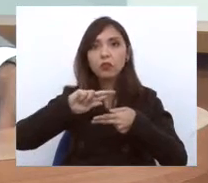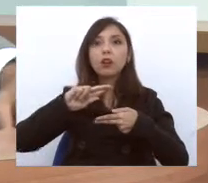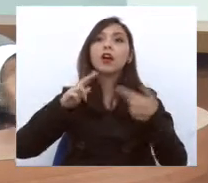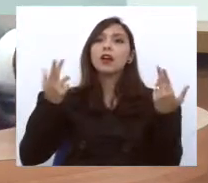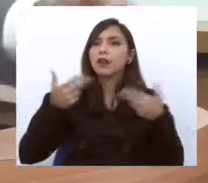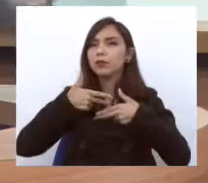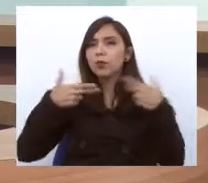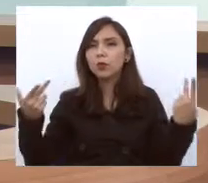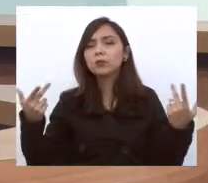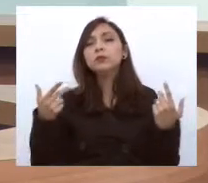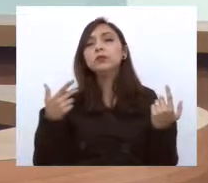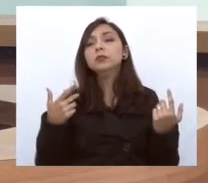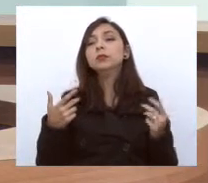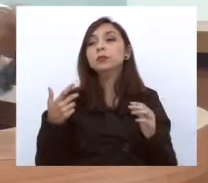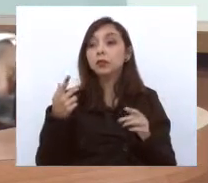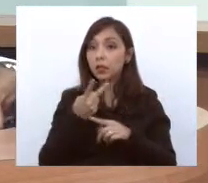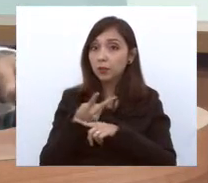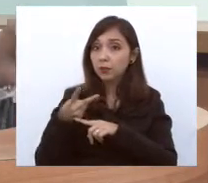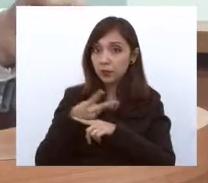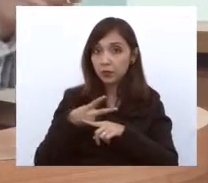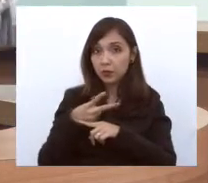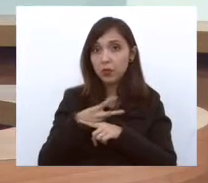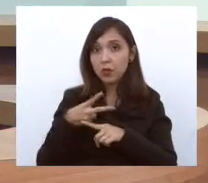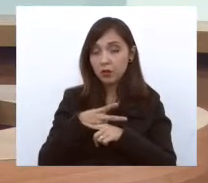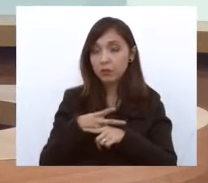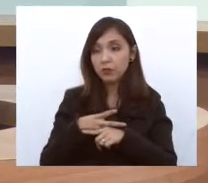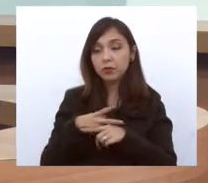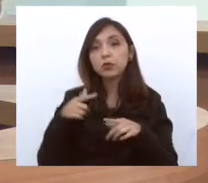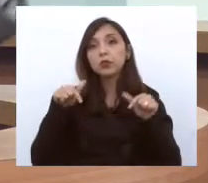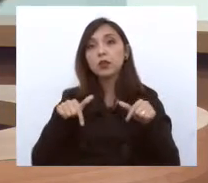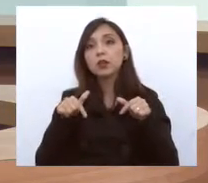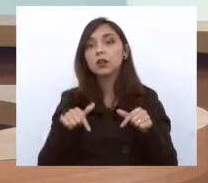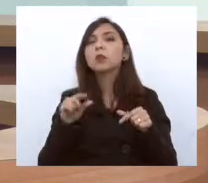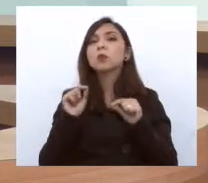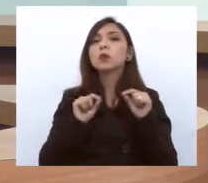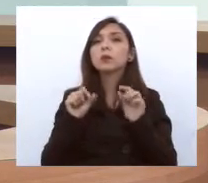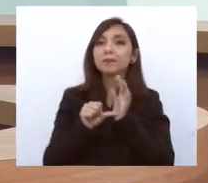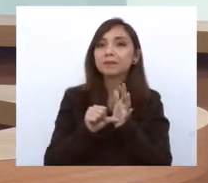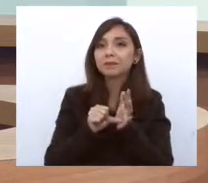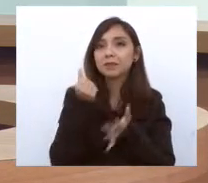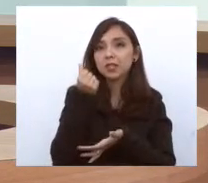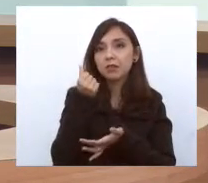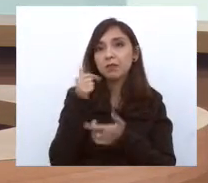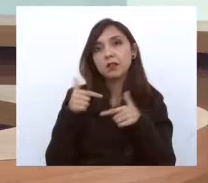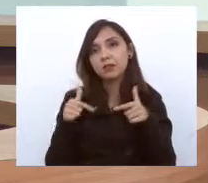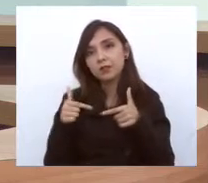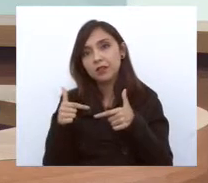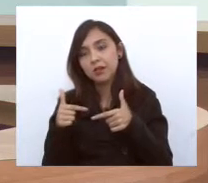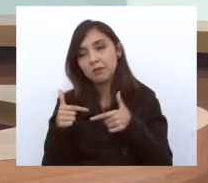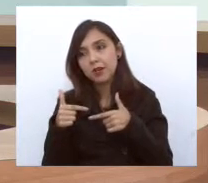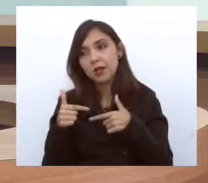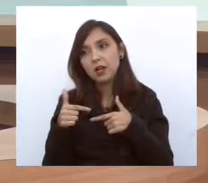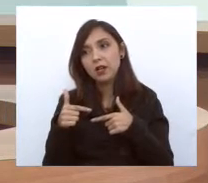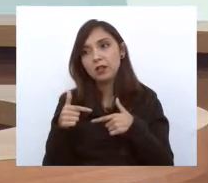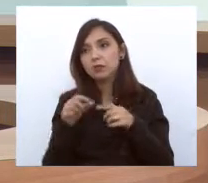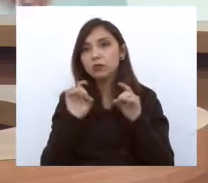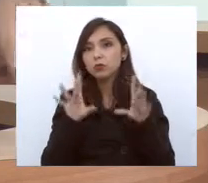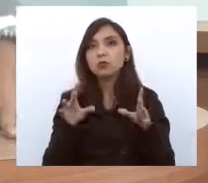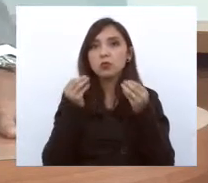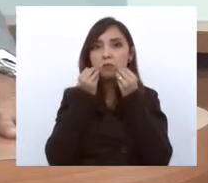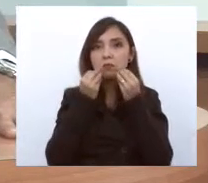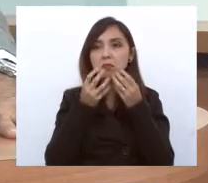aeroporto, enfim. E os nossos procuradores primeiro precisam mostrar serviço e não vir aqui